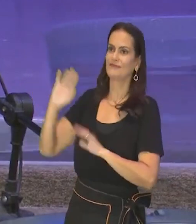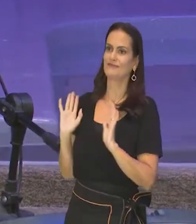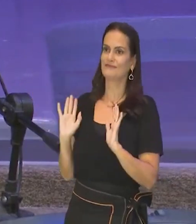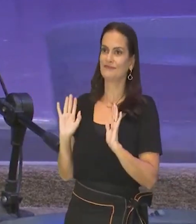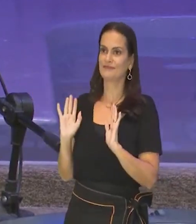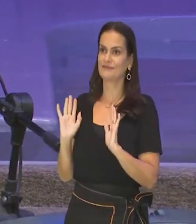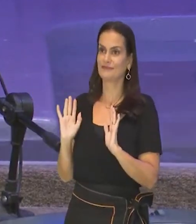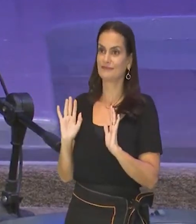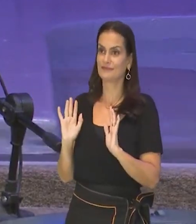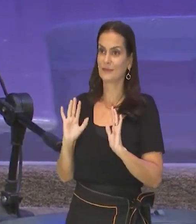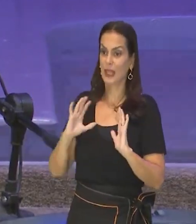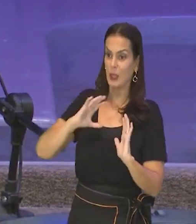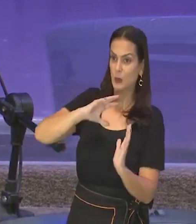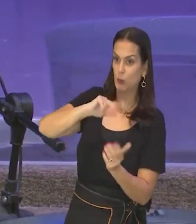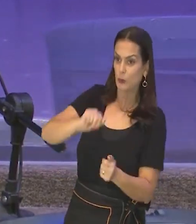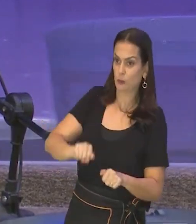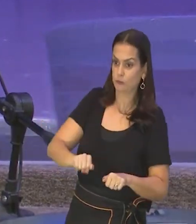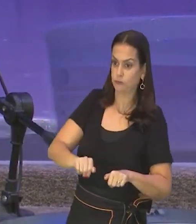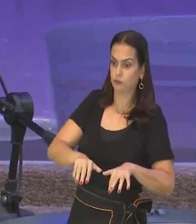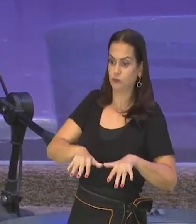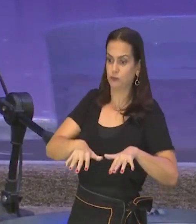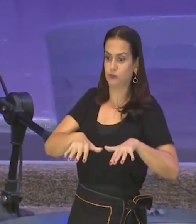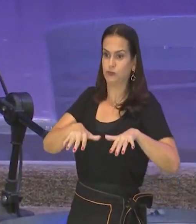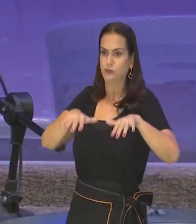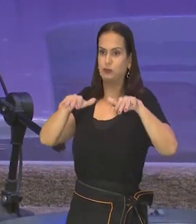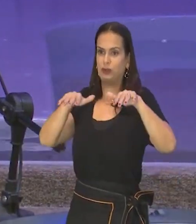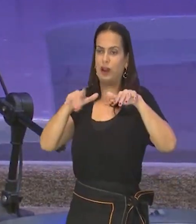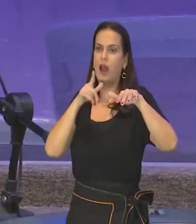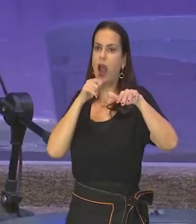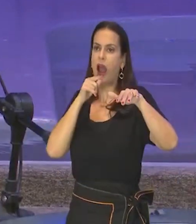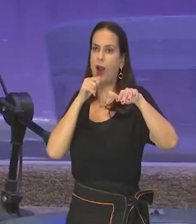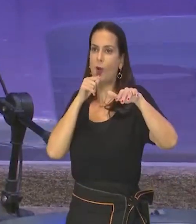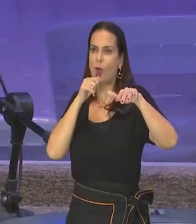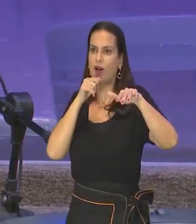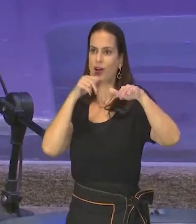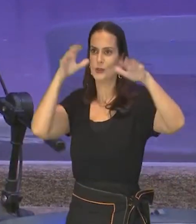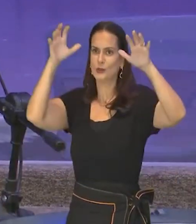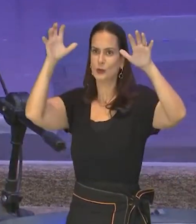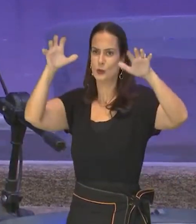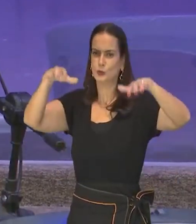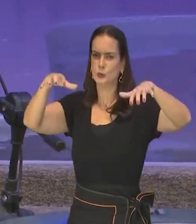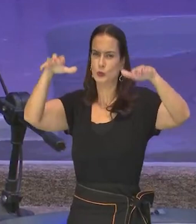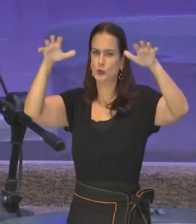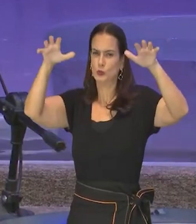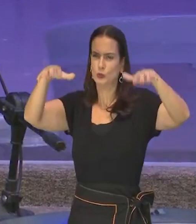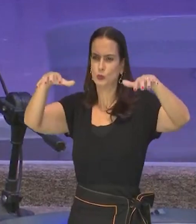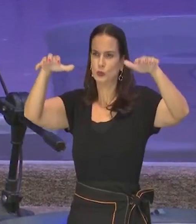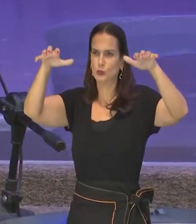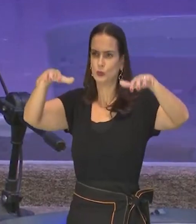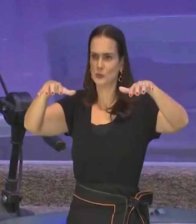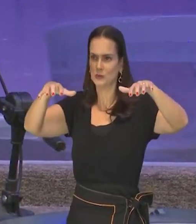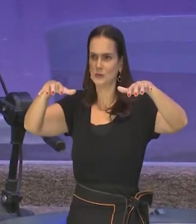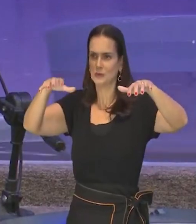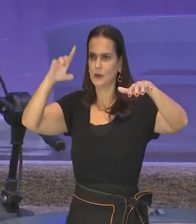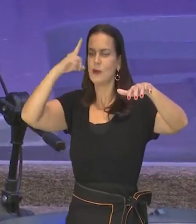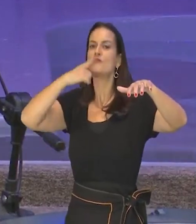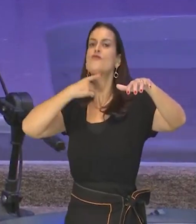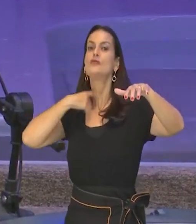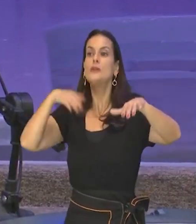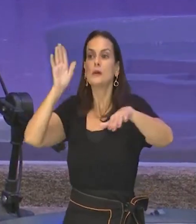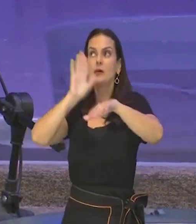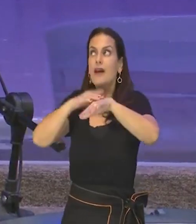E a terra se encheu de água, das chuvas, e foi o movimento do